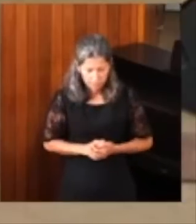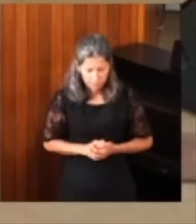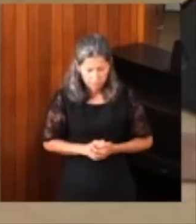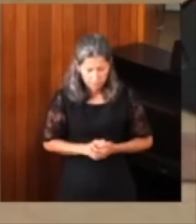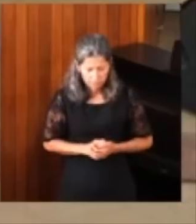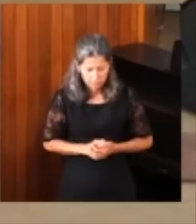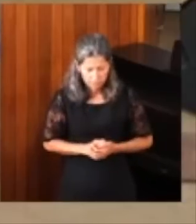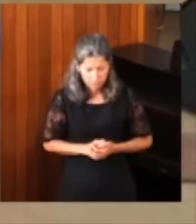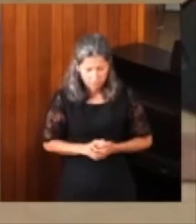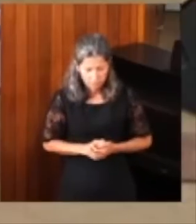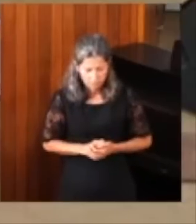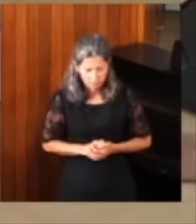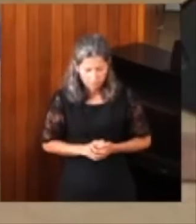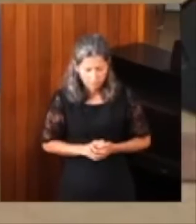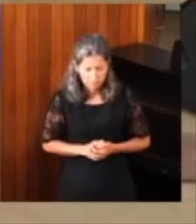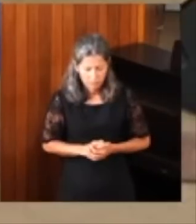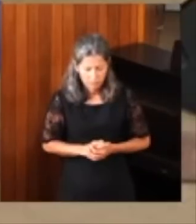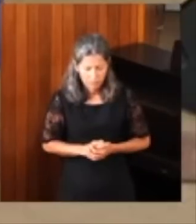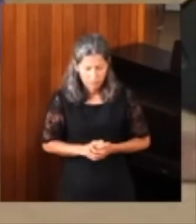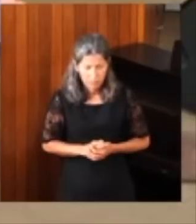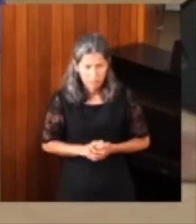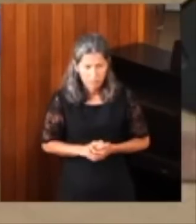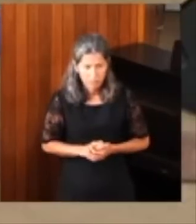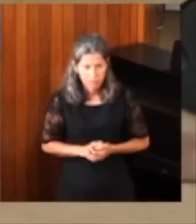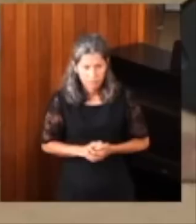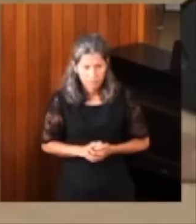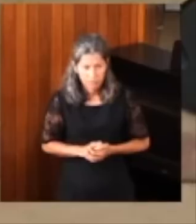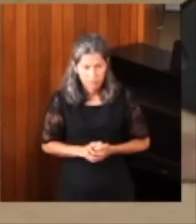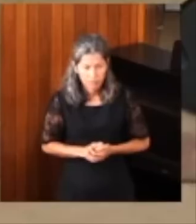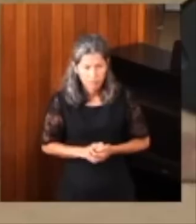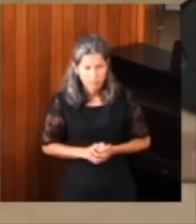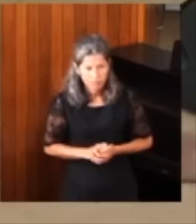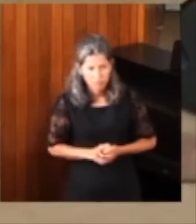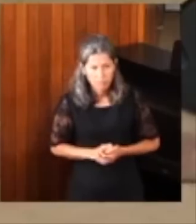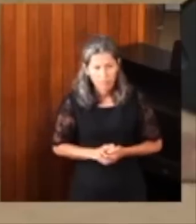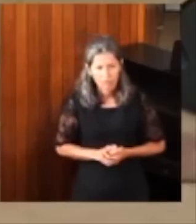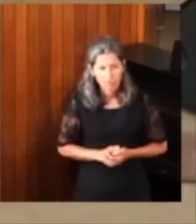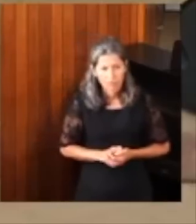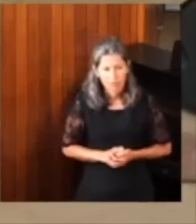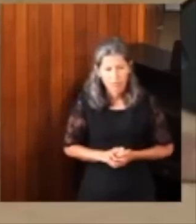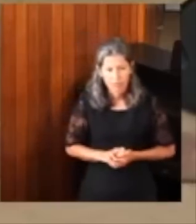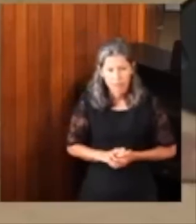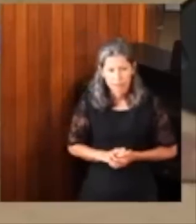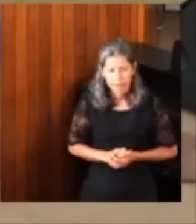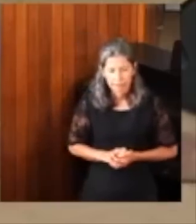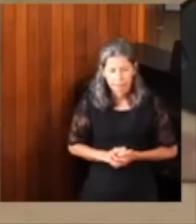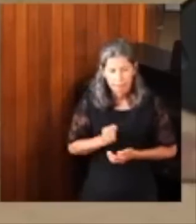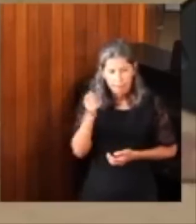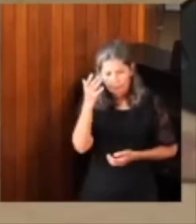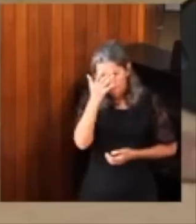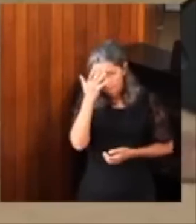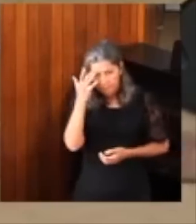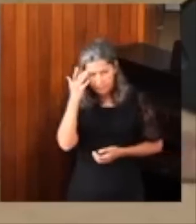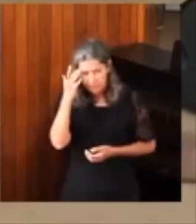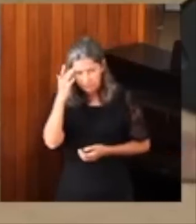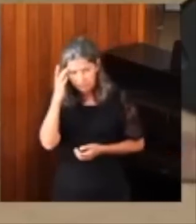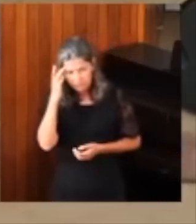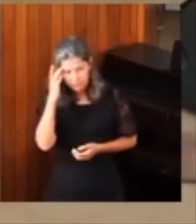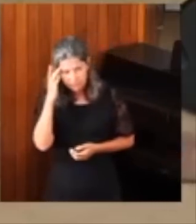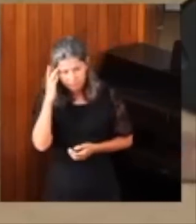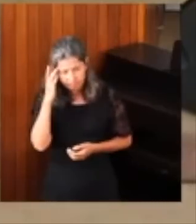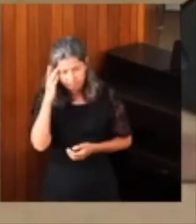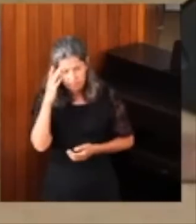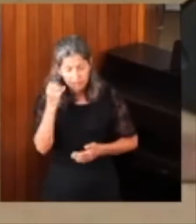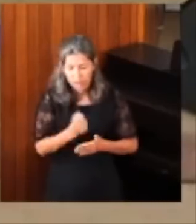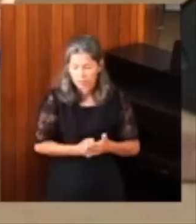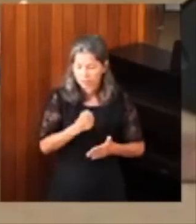identificadas por Ellen White, mas nem precisaríamos dela para chegar a essa conclusão, porque elas são os 2 castiçais. Também